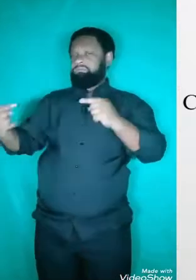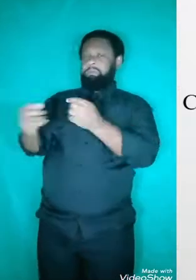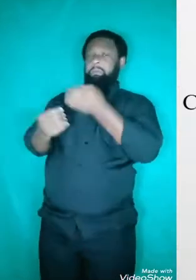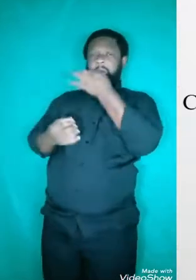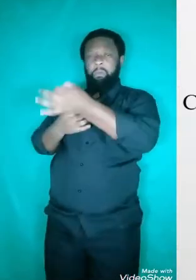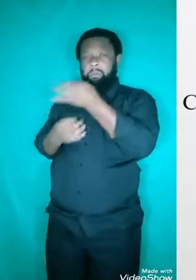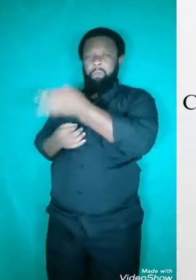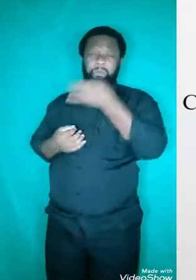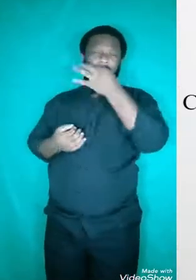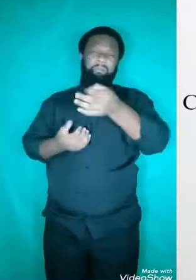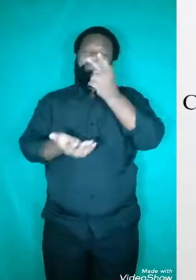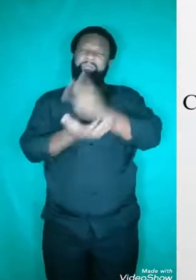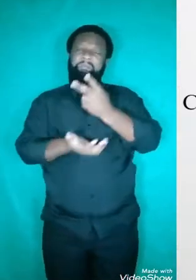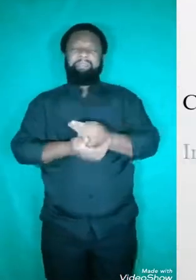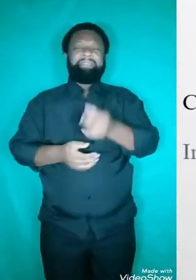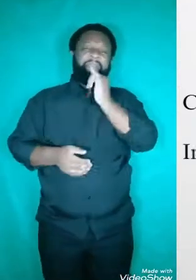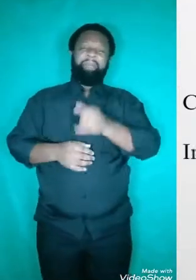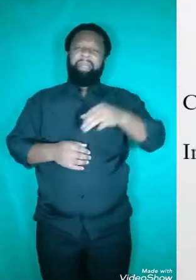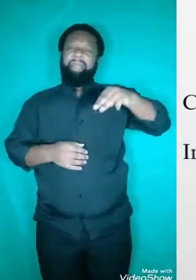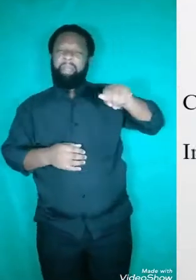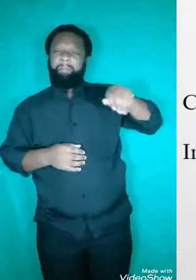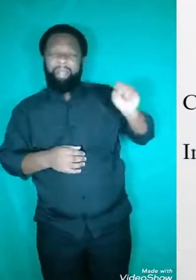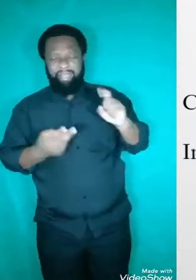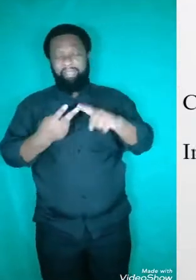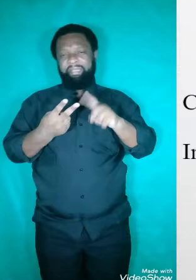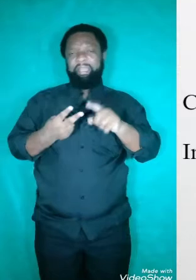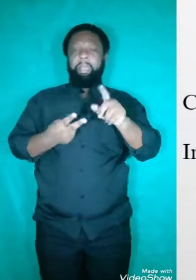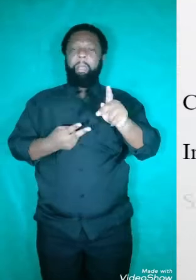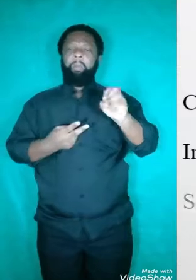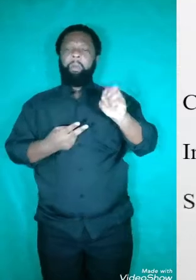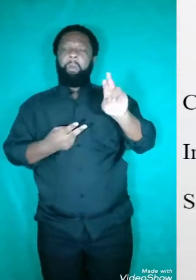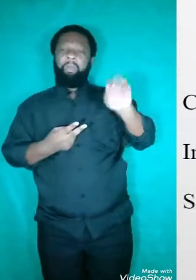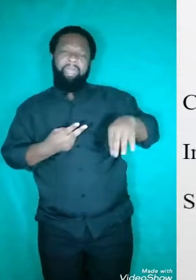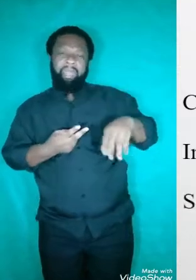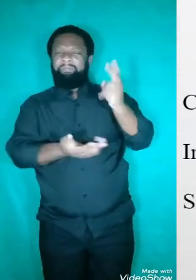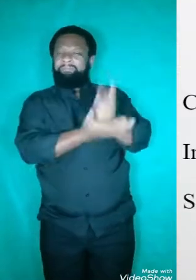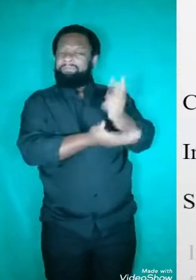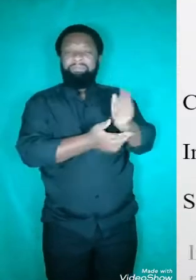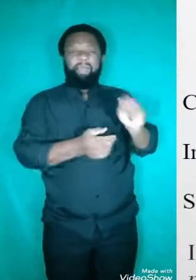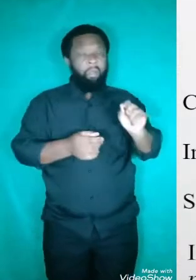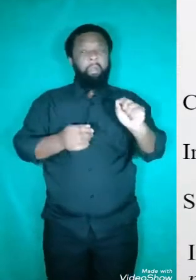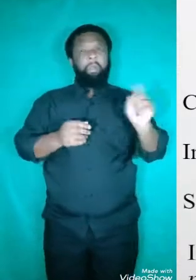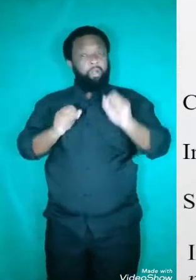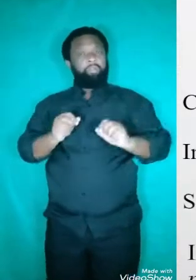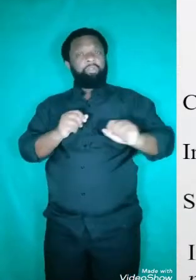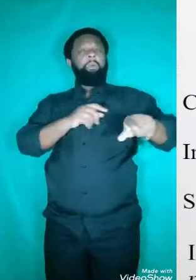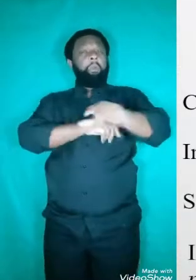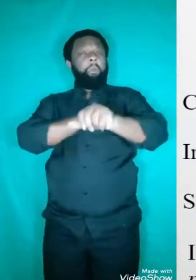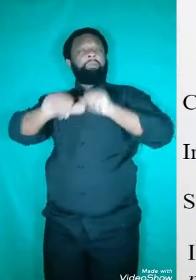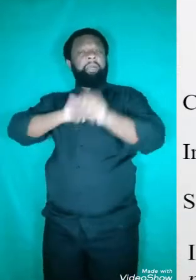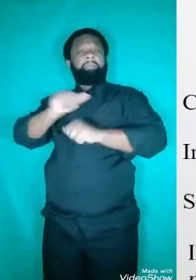ficar preso a um só, né? Só o mais, o porém. A mesma coisa serve para conclusão, para somar argumentos,